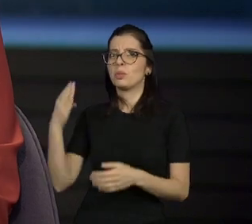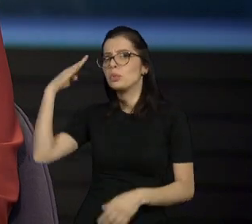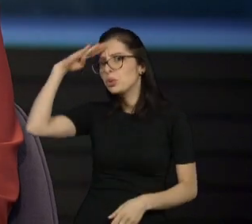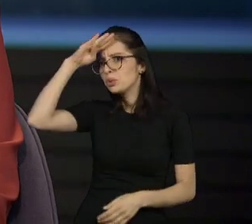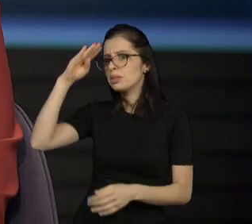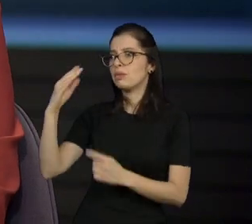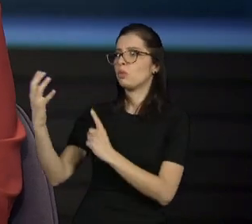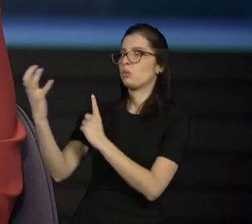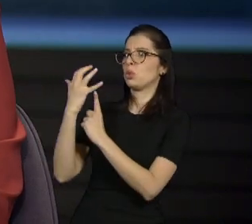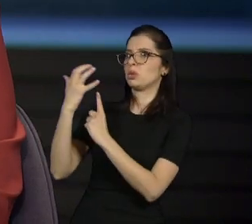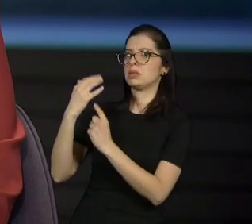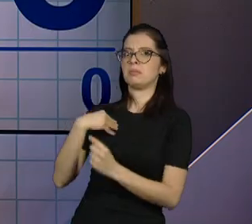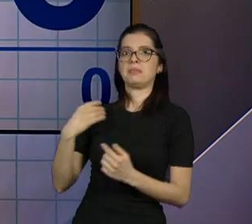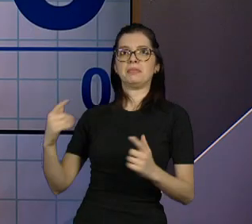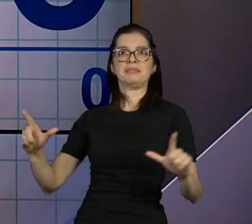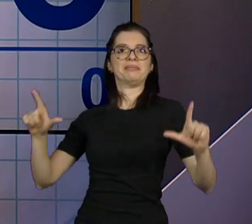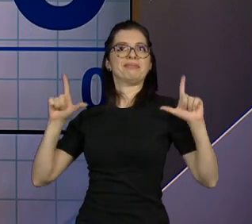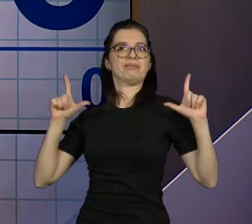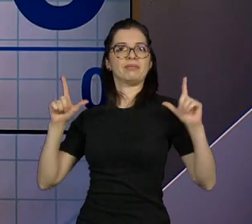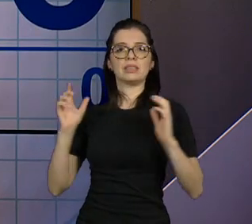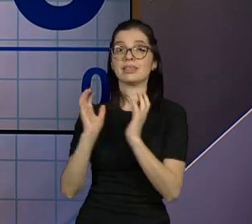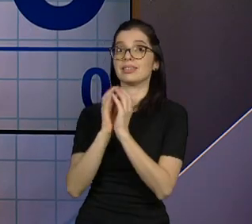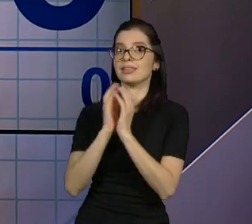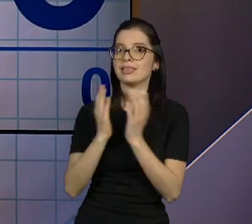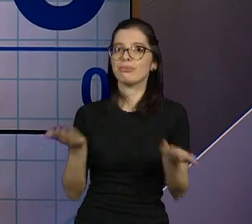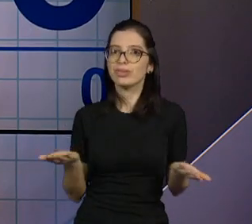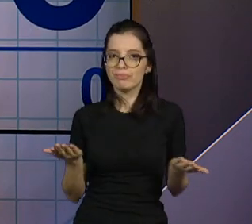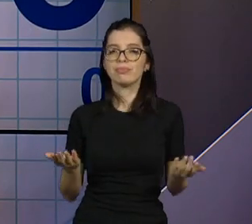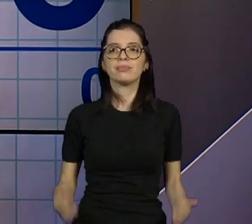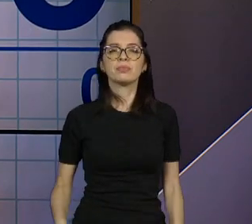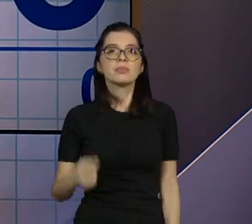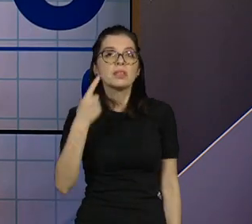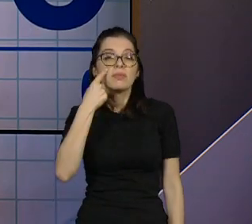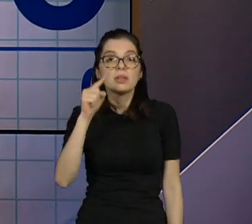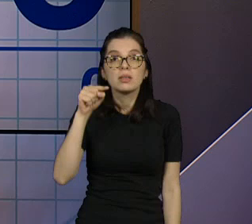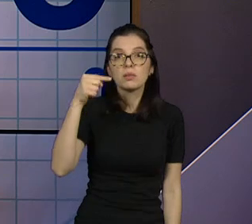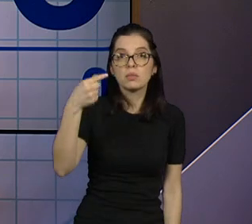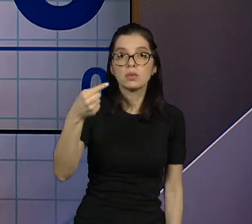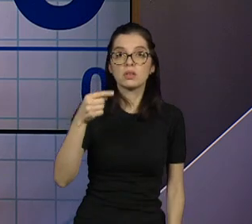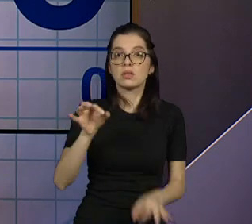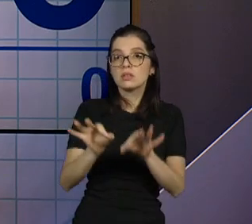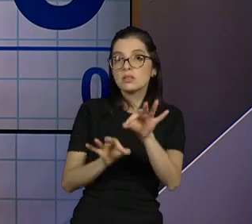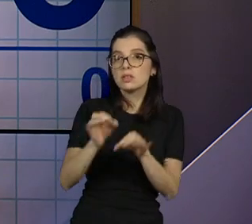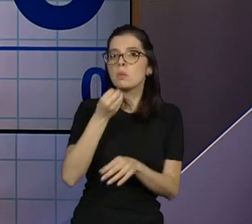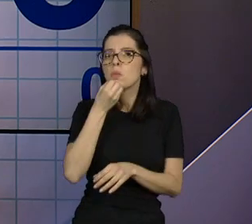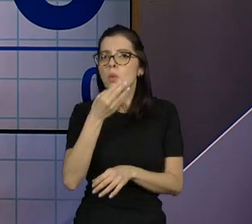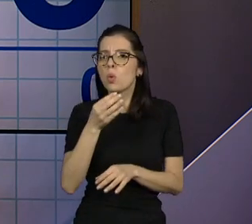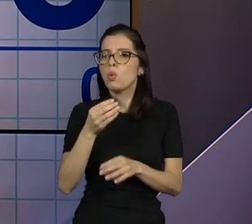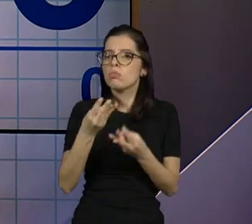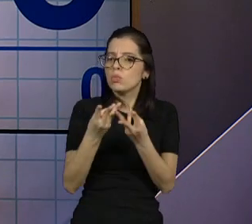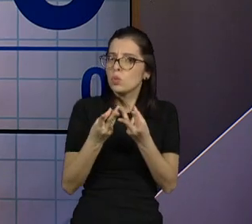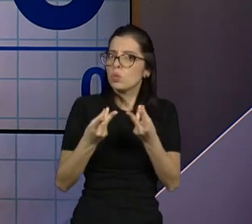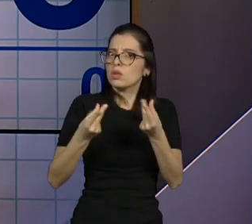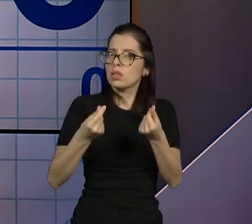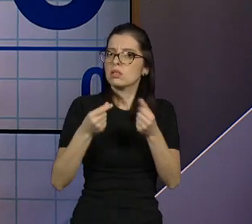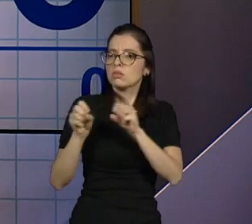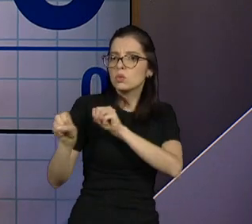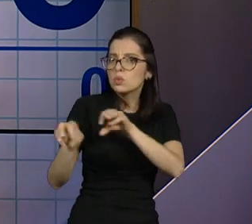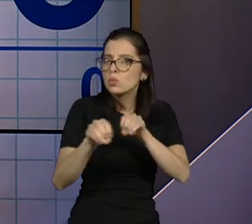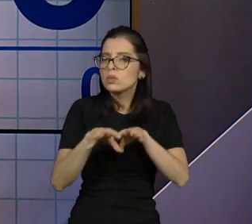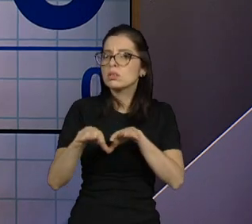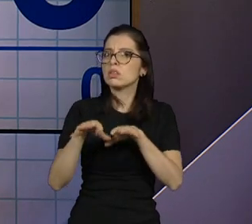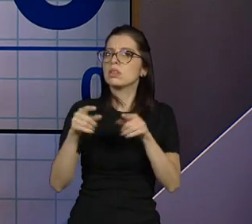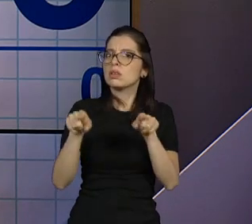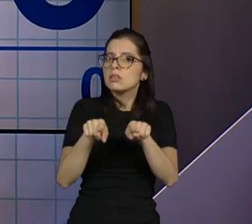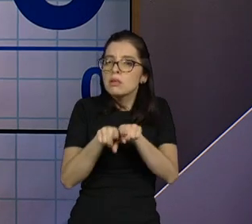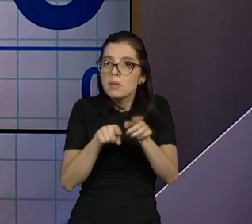lá na capital de Pernambuco. A seguir, como uma boa gestão pode melhorar a educação nas cidades. E os números das pesquisas